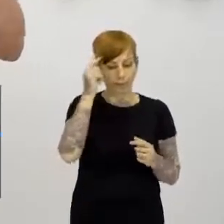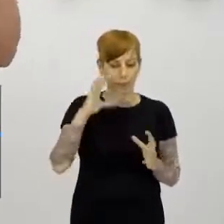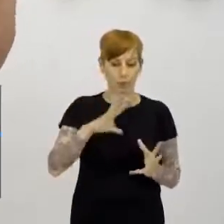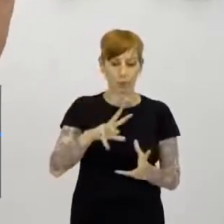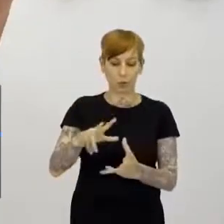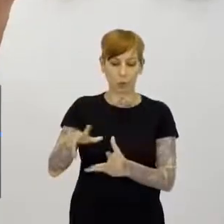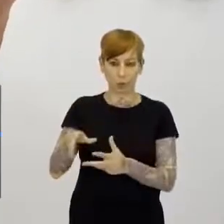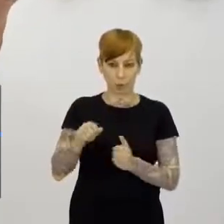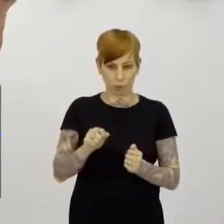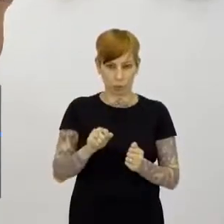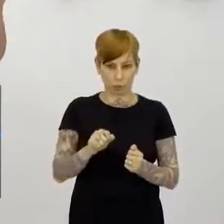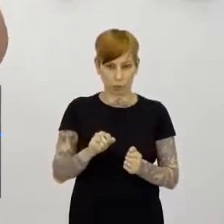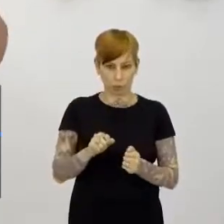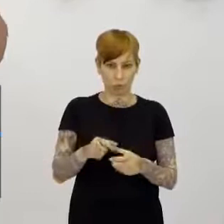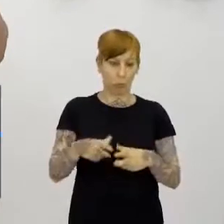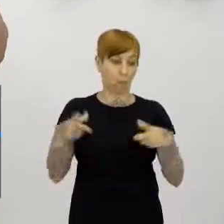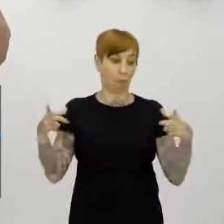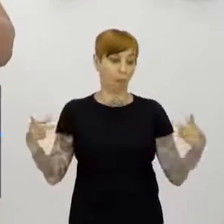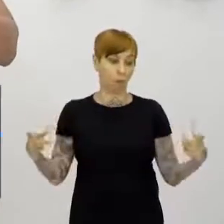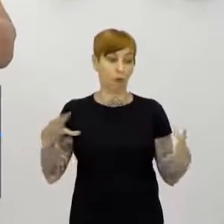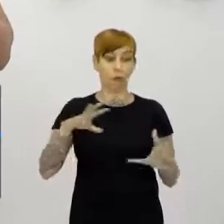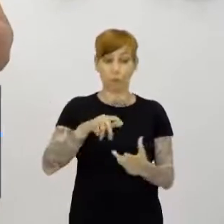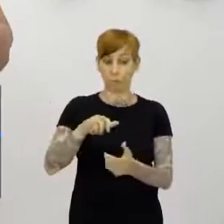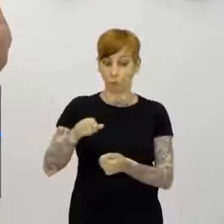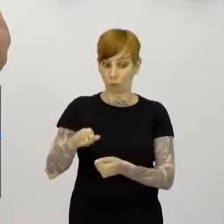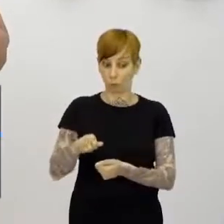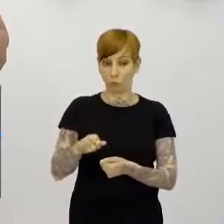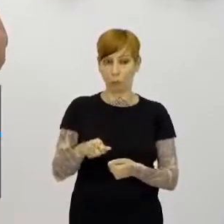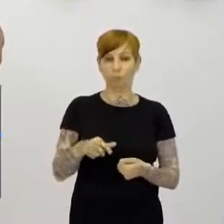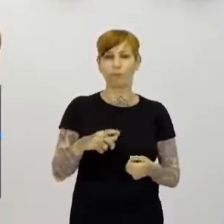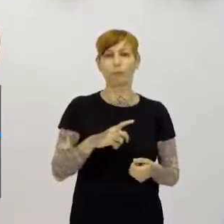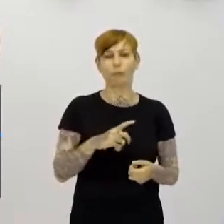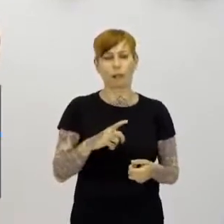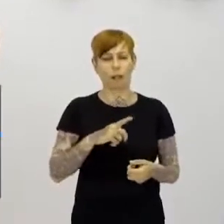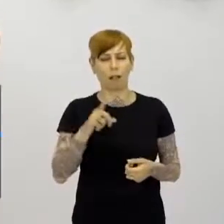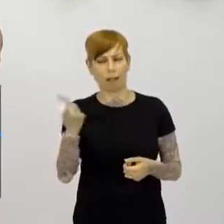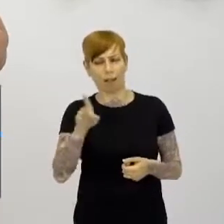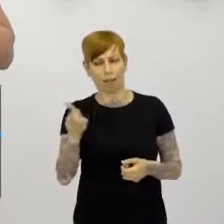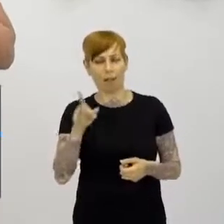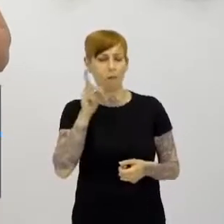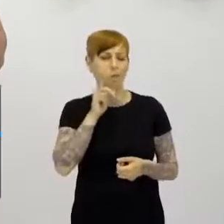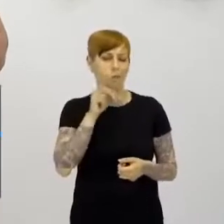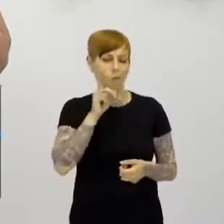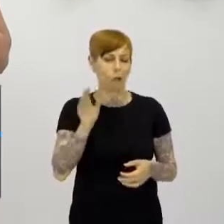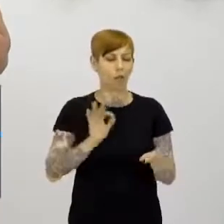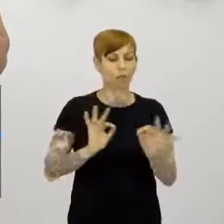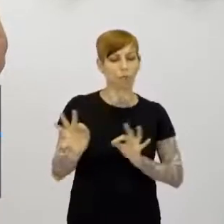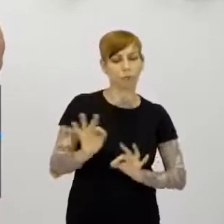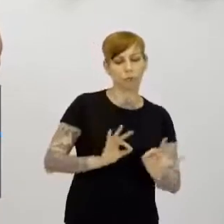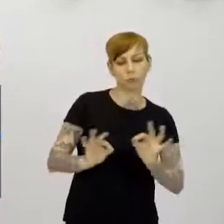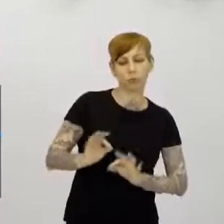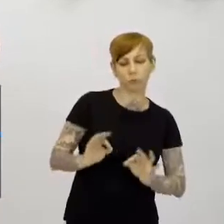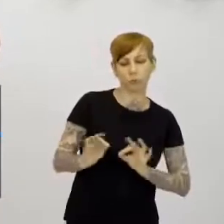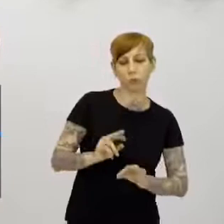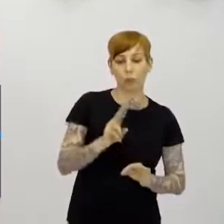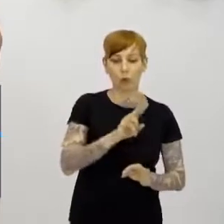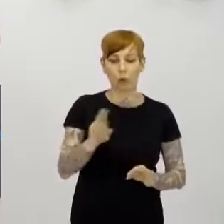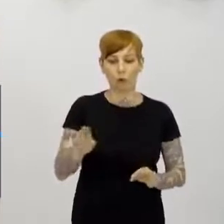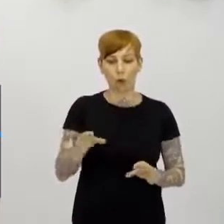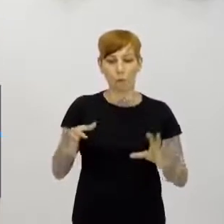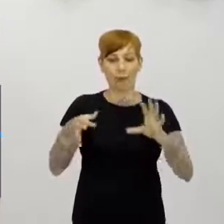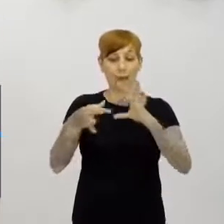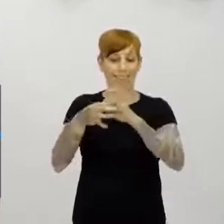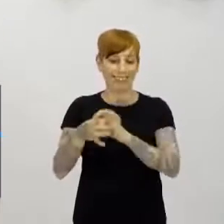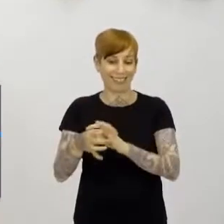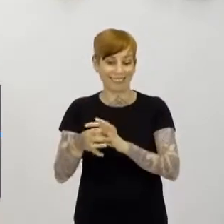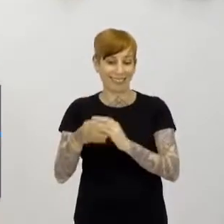assim agora na macroestrutura. Existe um programa dos Estados Unidos que é a Aliança para o Progresso. O que é